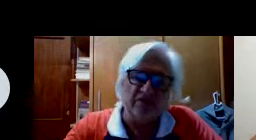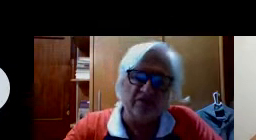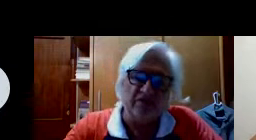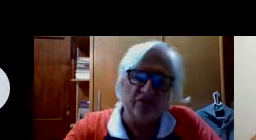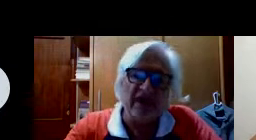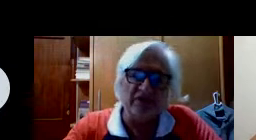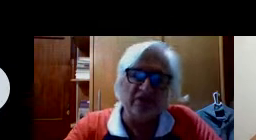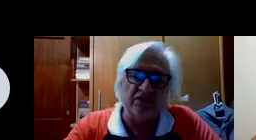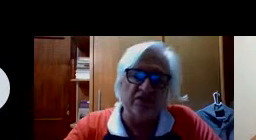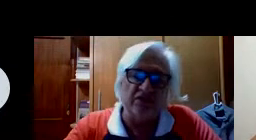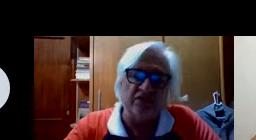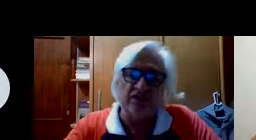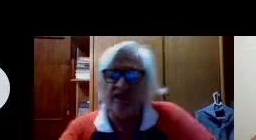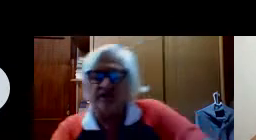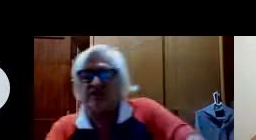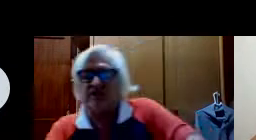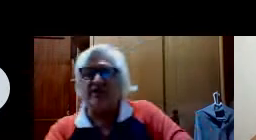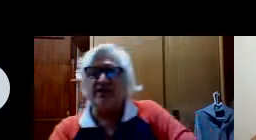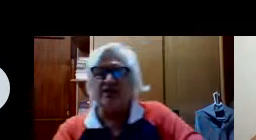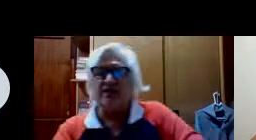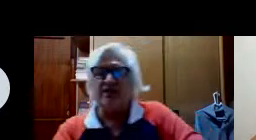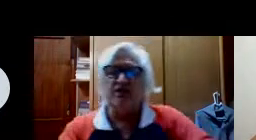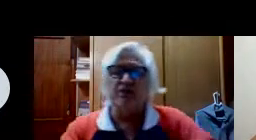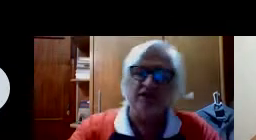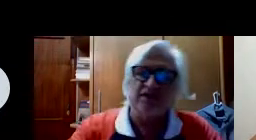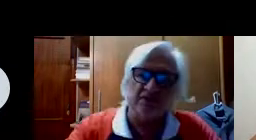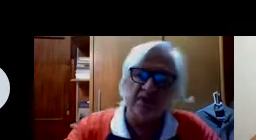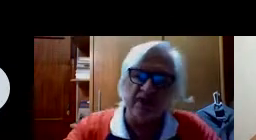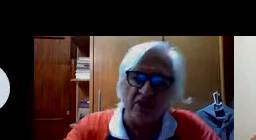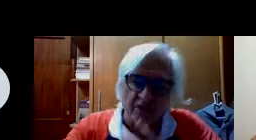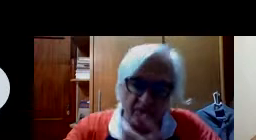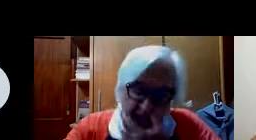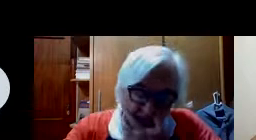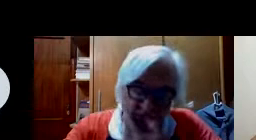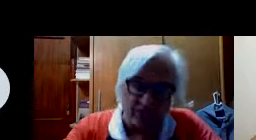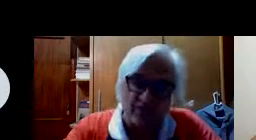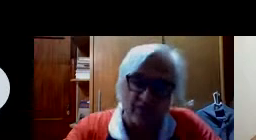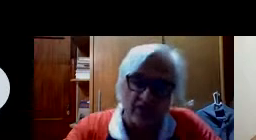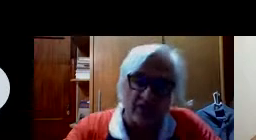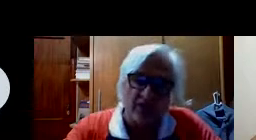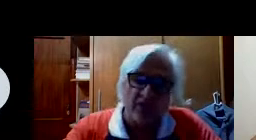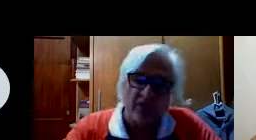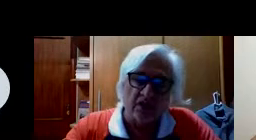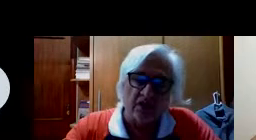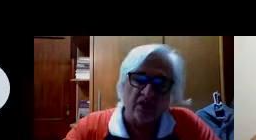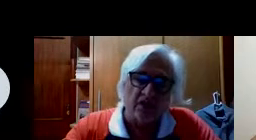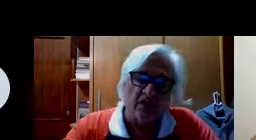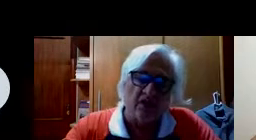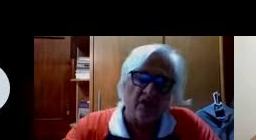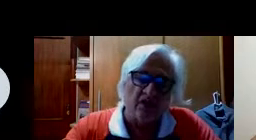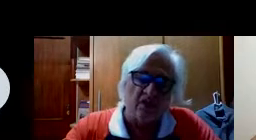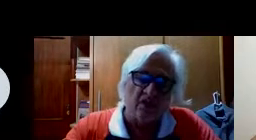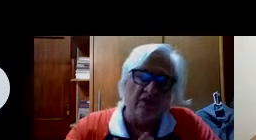que no estado natural dele, você não vê magnetismo, mas se você aplicar um